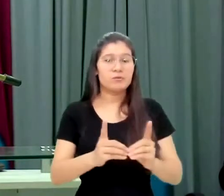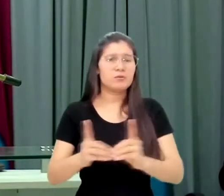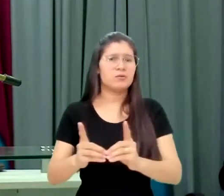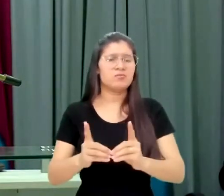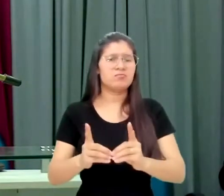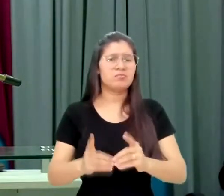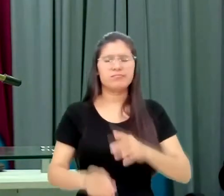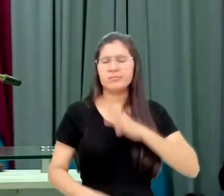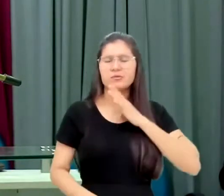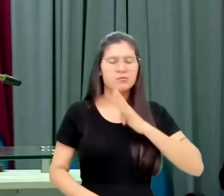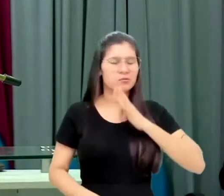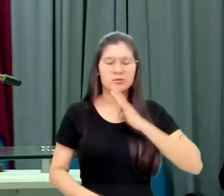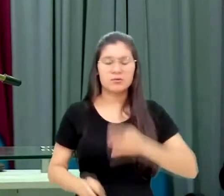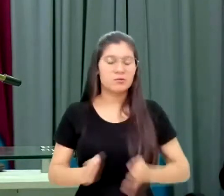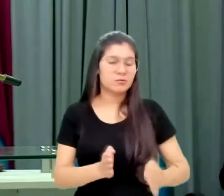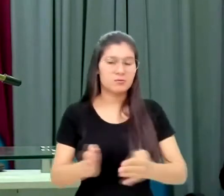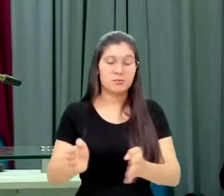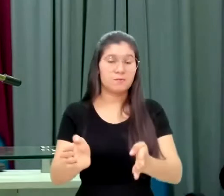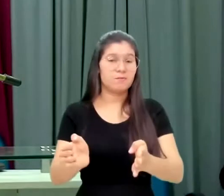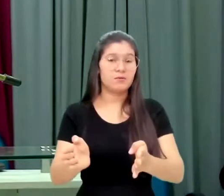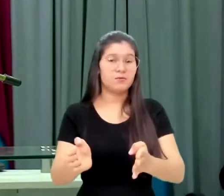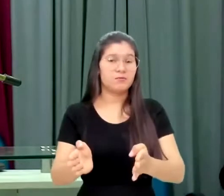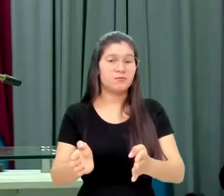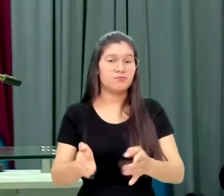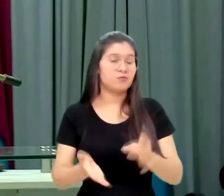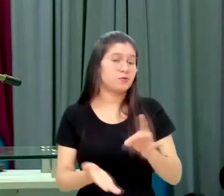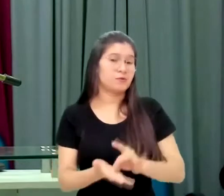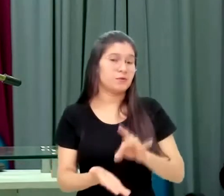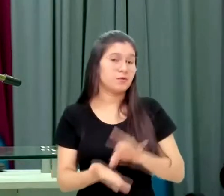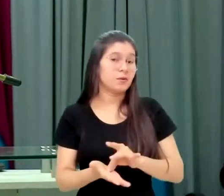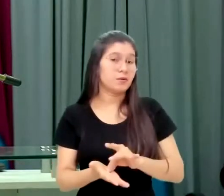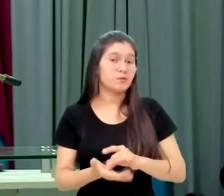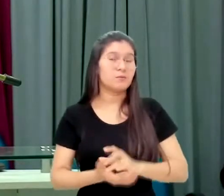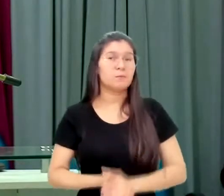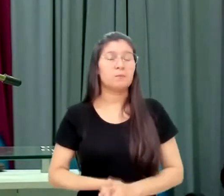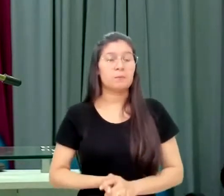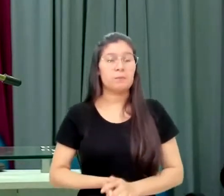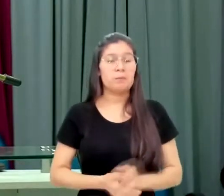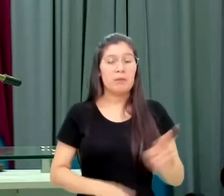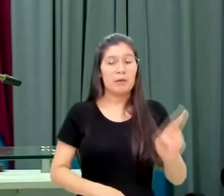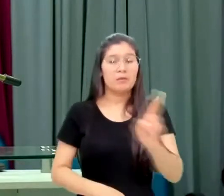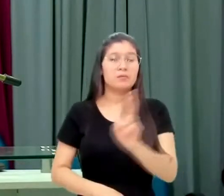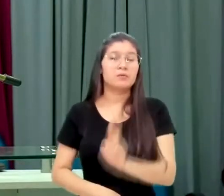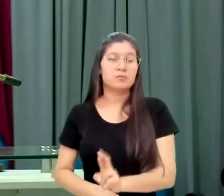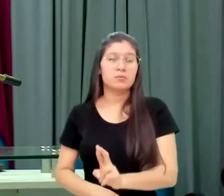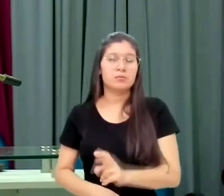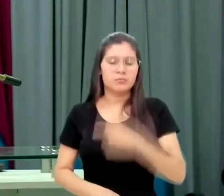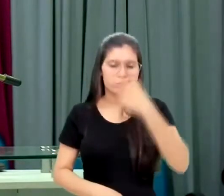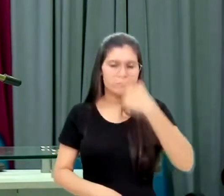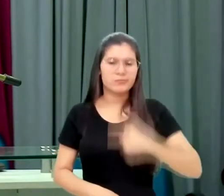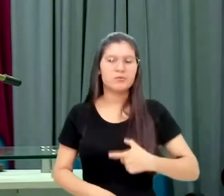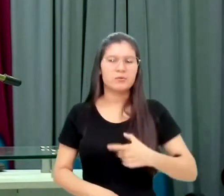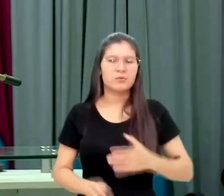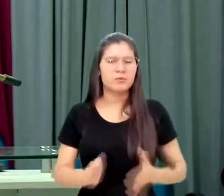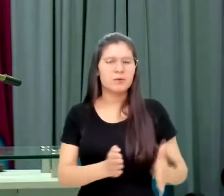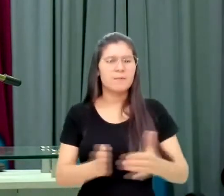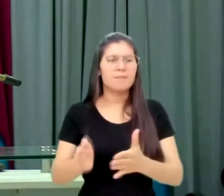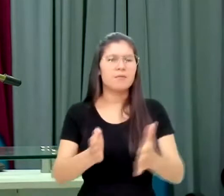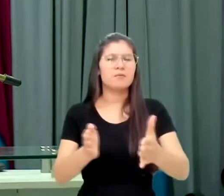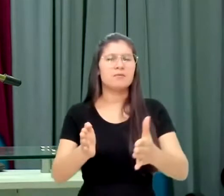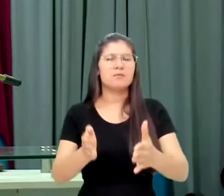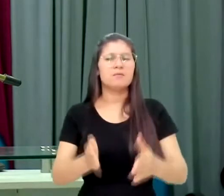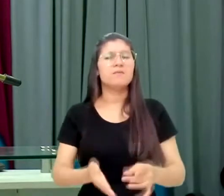sou a verdade e também sou a vida. Aleluia. Jesus